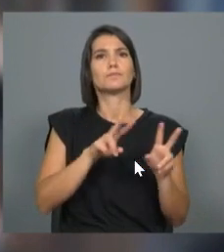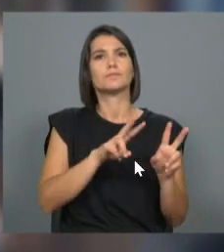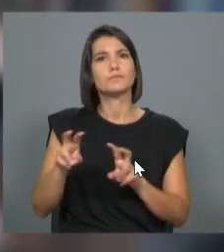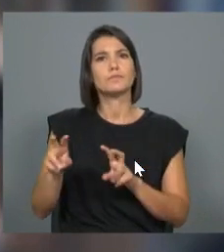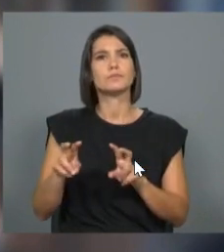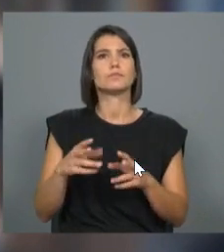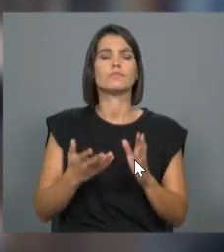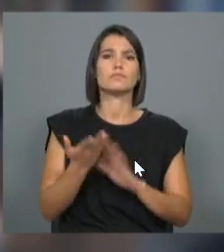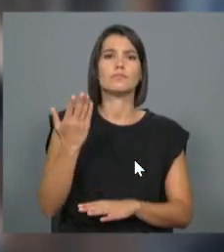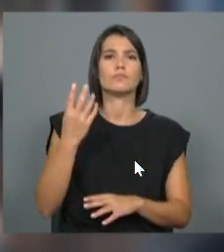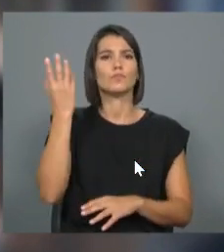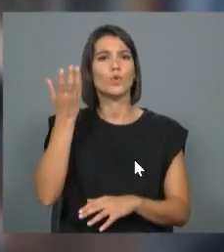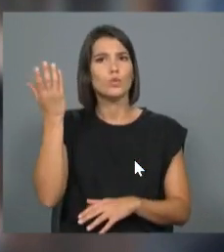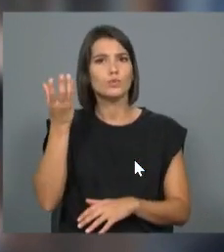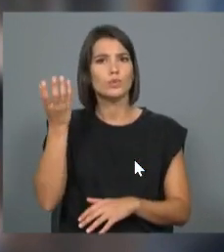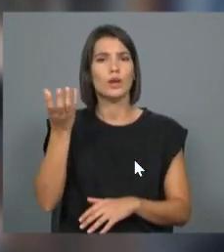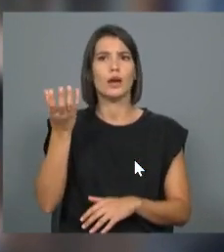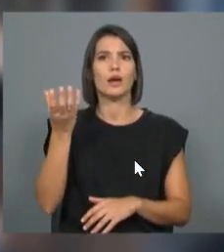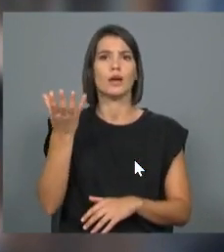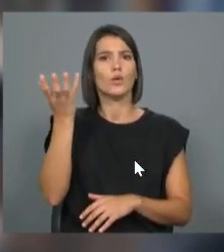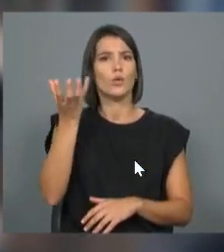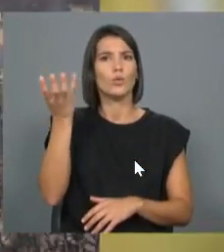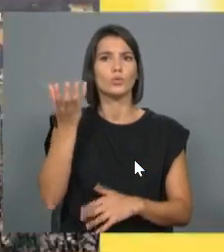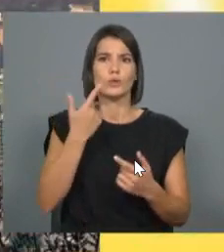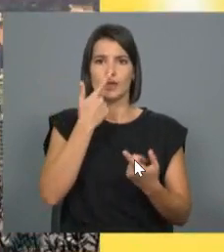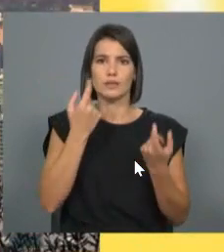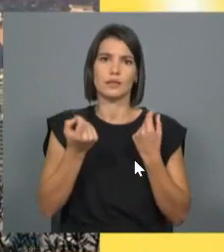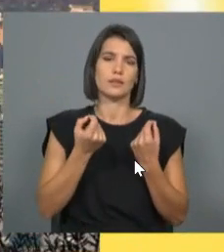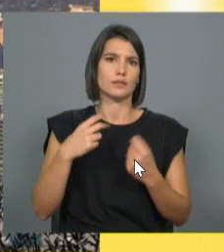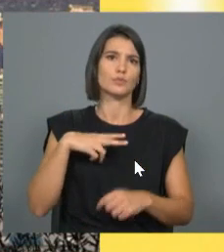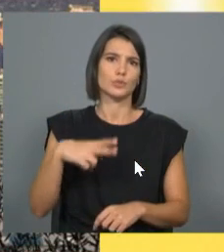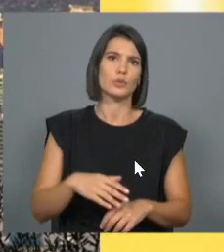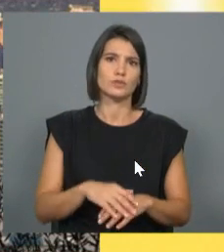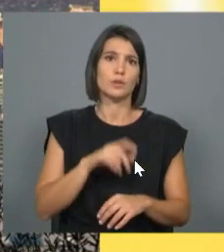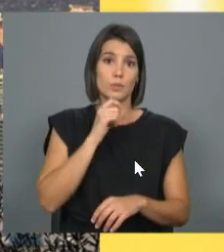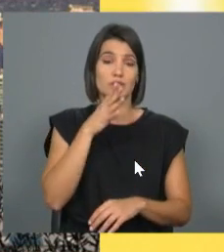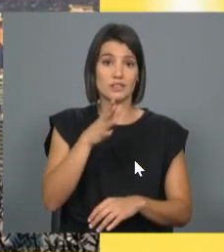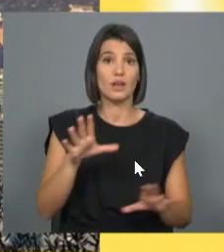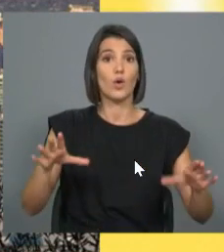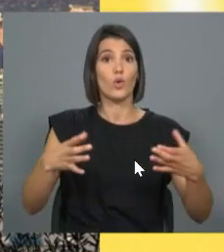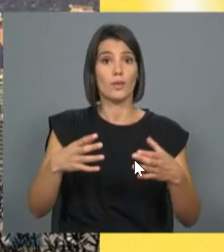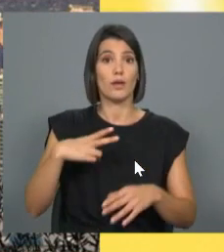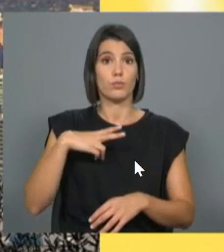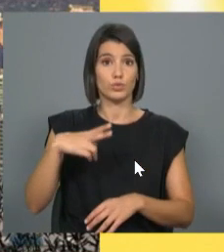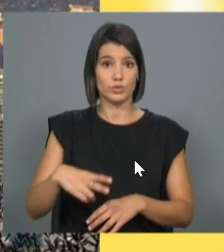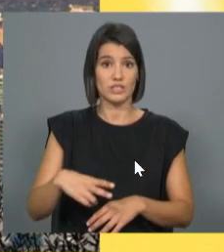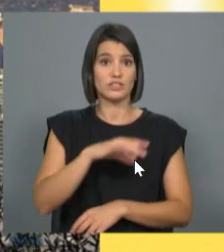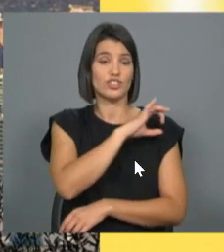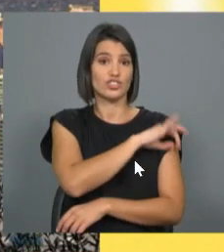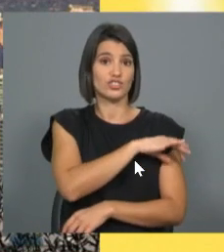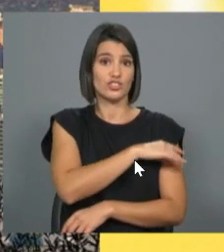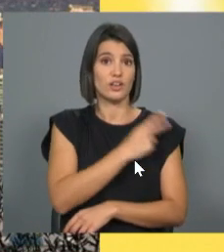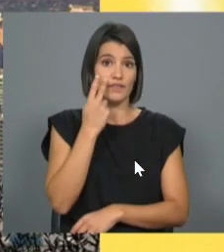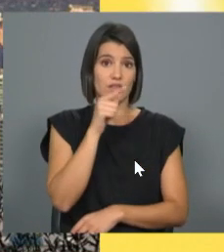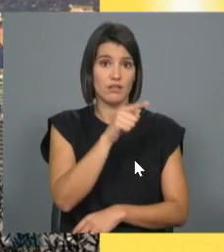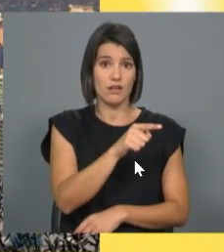questões mais culturais são muito, muito próximas com dos portugueses. Posso dizer que a comunidade portuguesa no Chile é